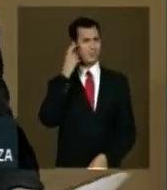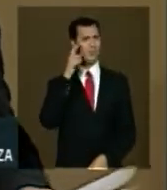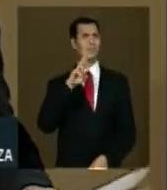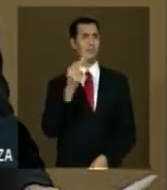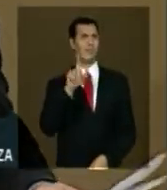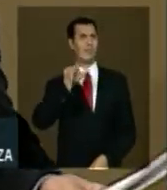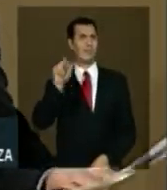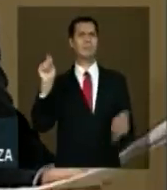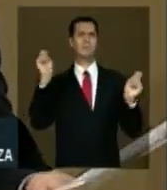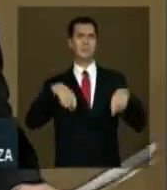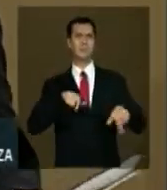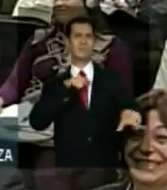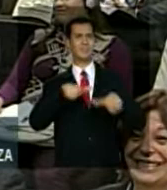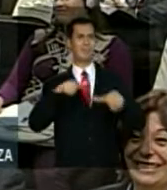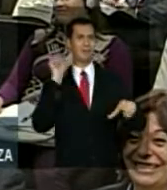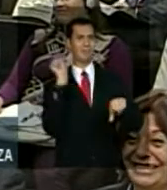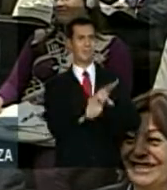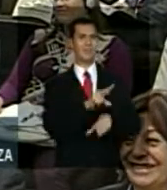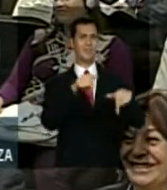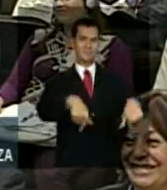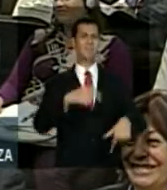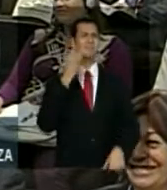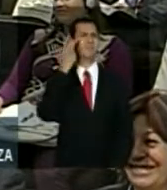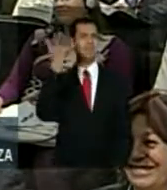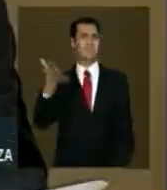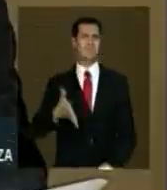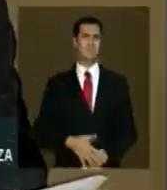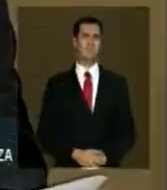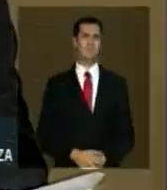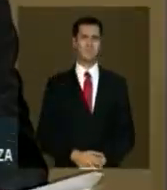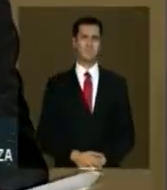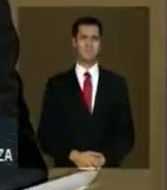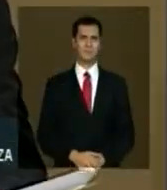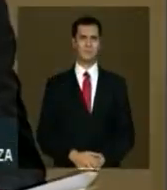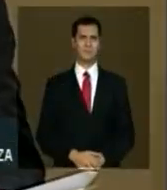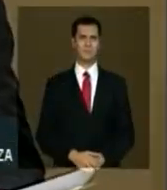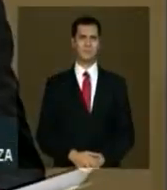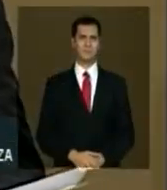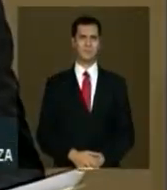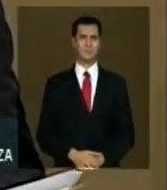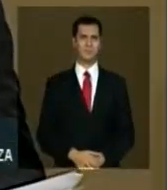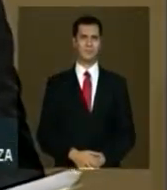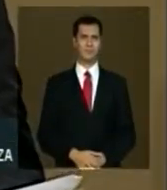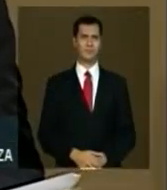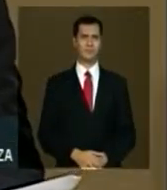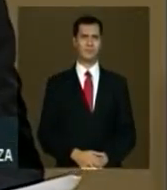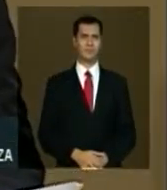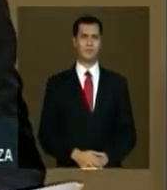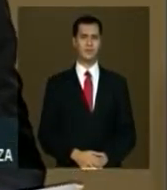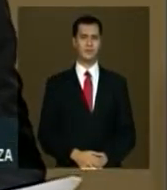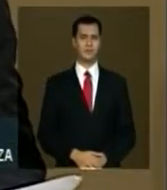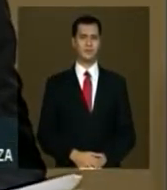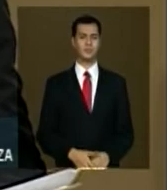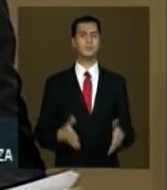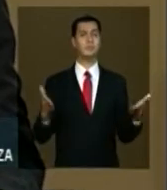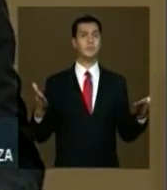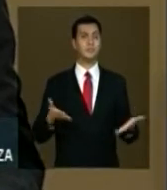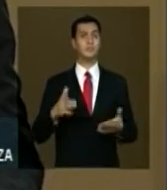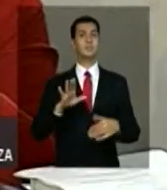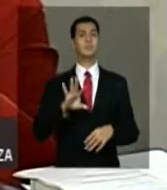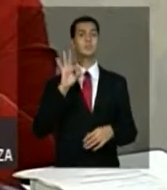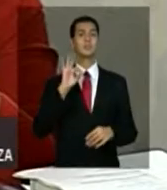da facilidade os ao eleger os estados como destinatários de obrigações e os seres humanos como